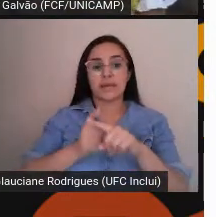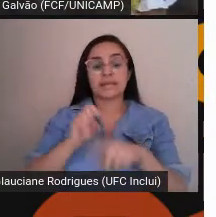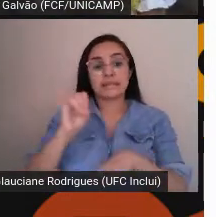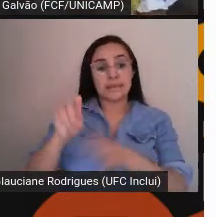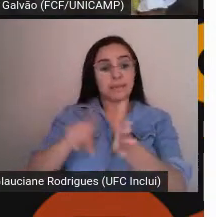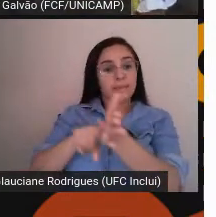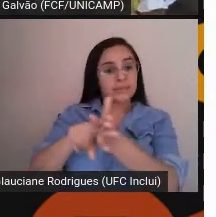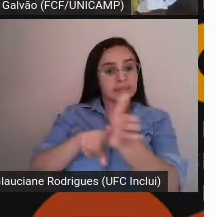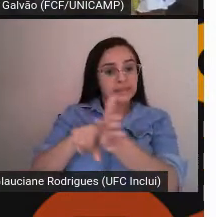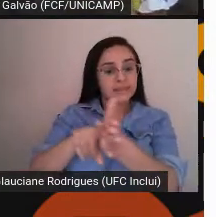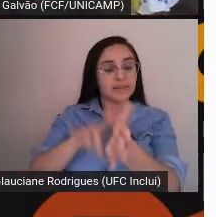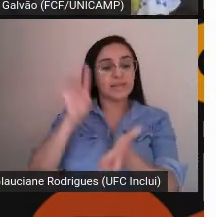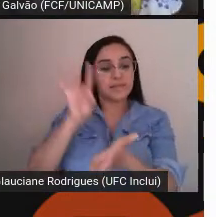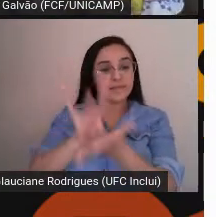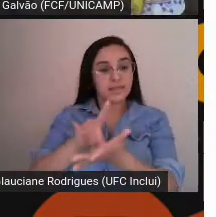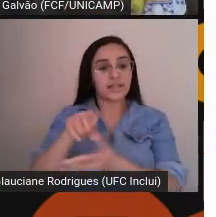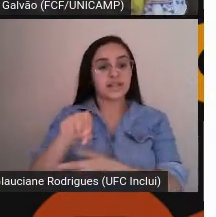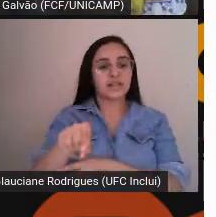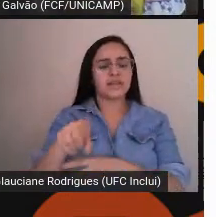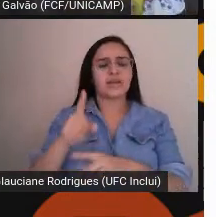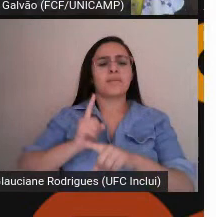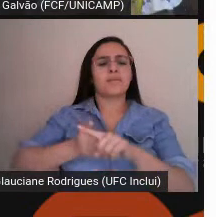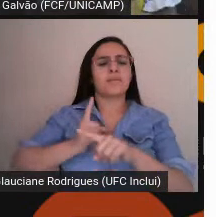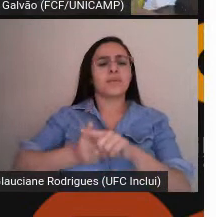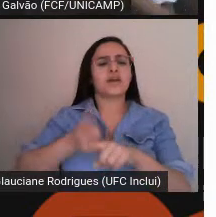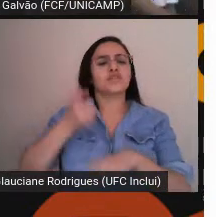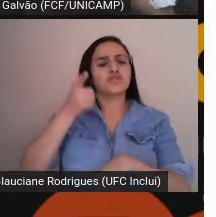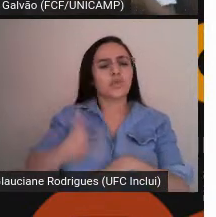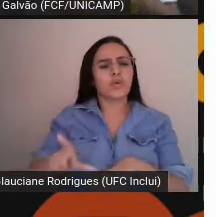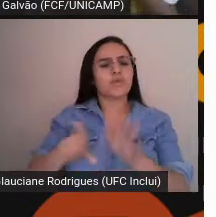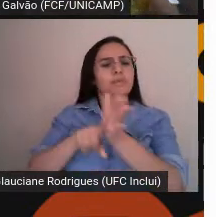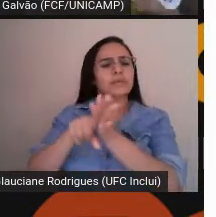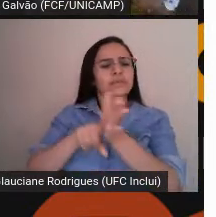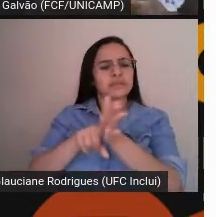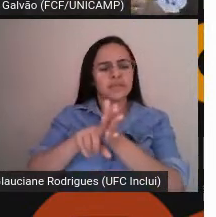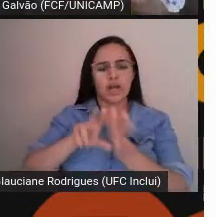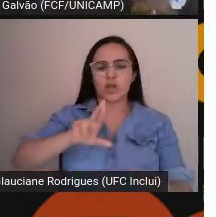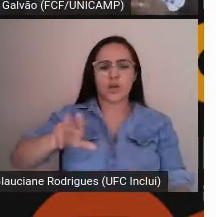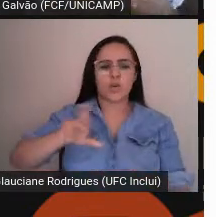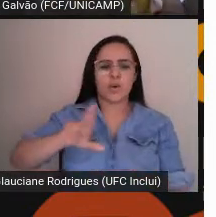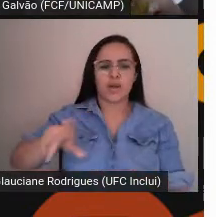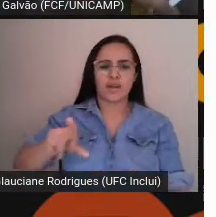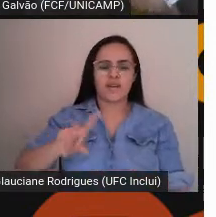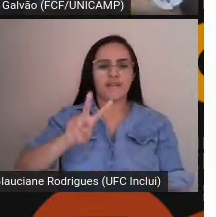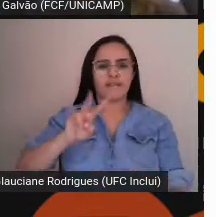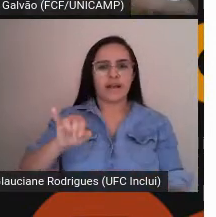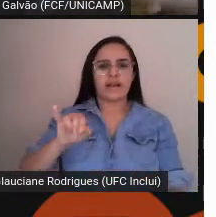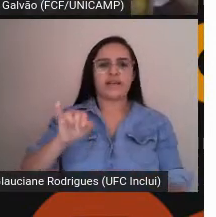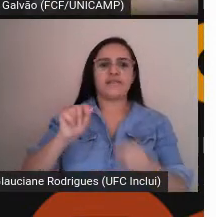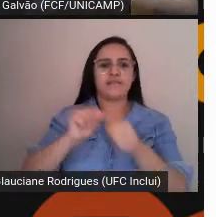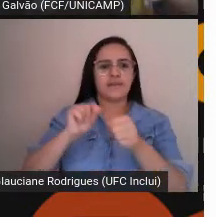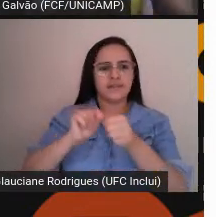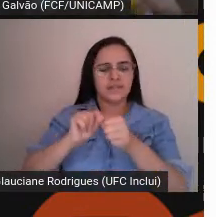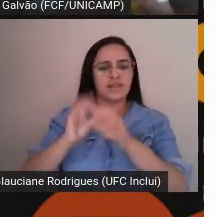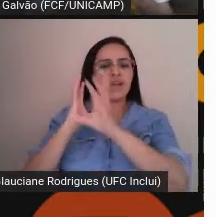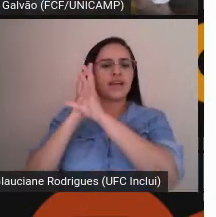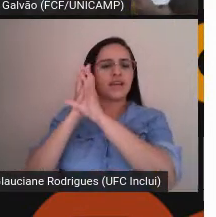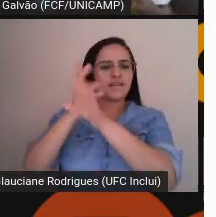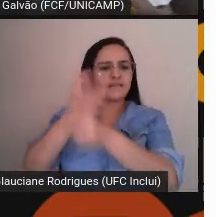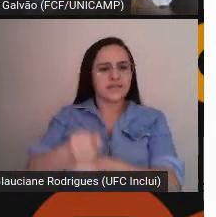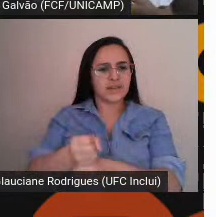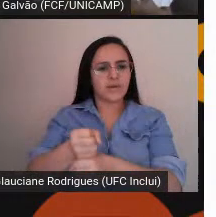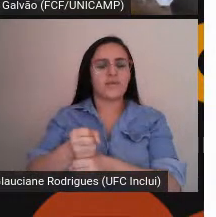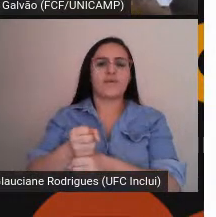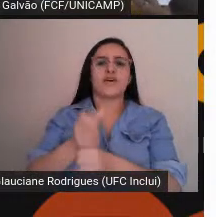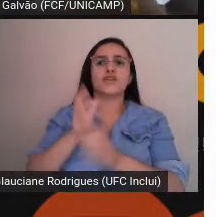que eu vou estar repetindo a pesquisa, né? Não, não é isso. Não quer dizer que você vai fazer uma revisão que já existe uma